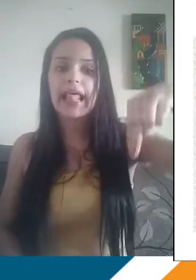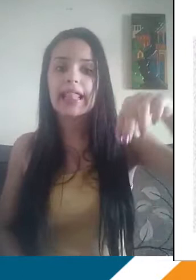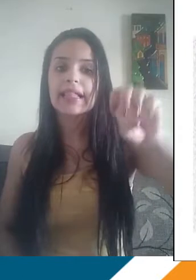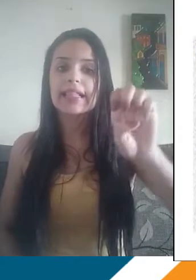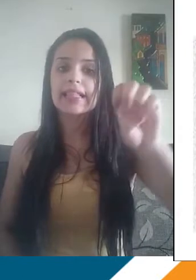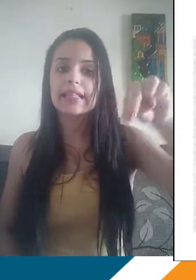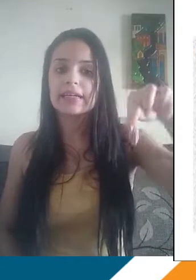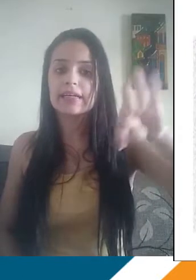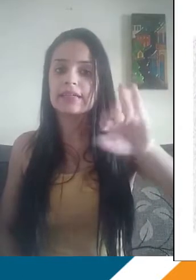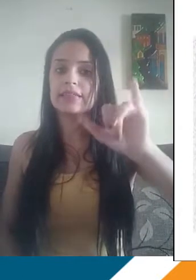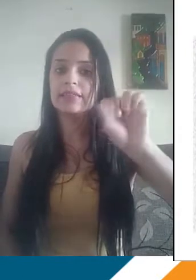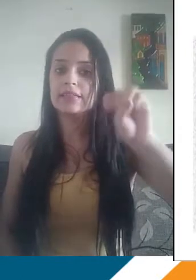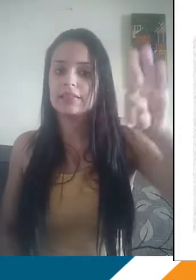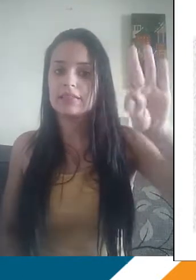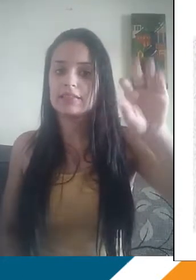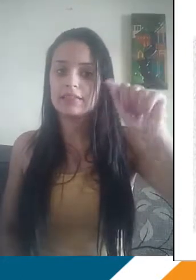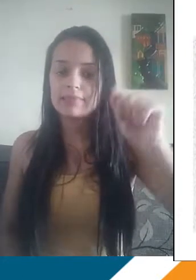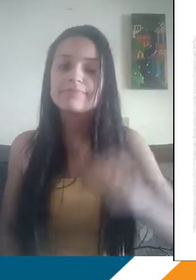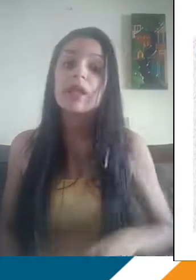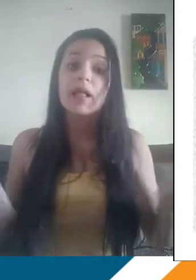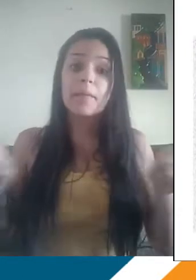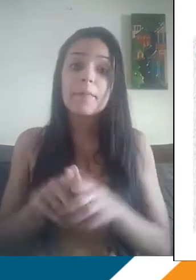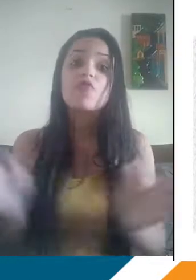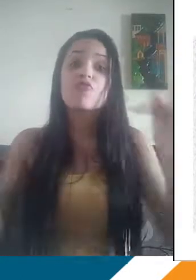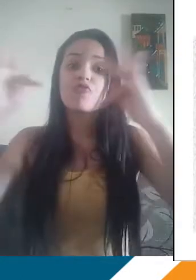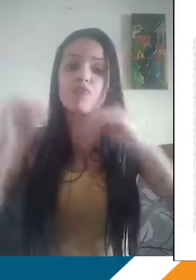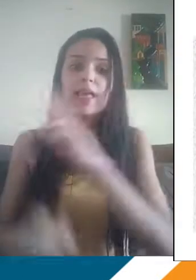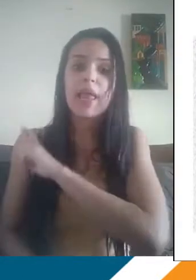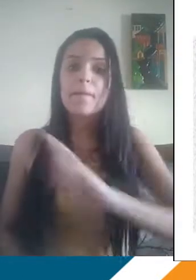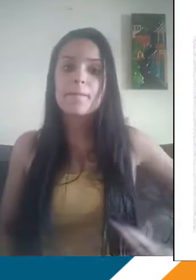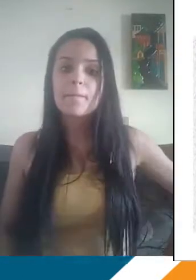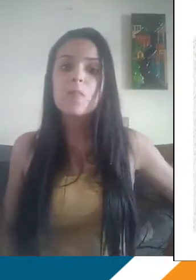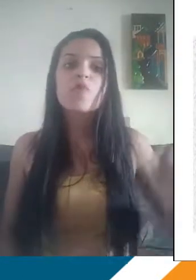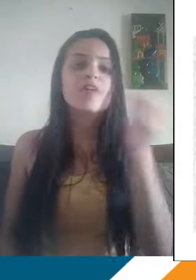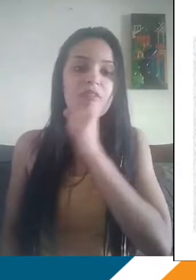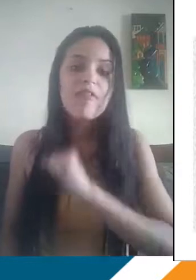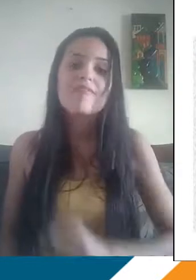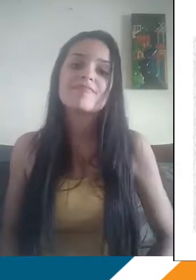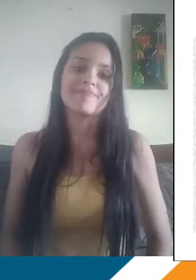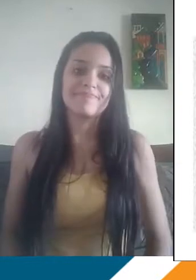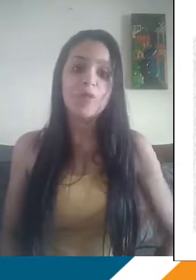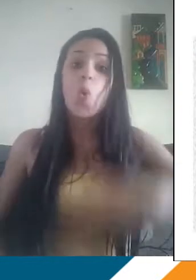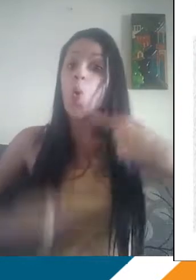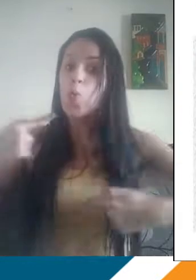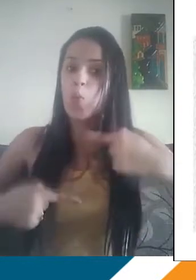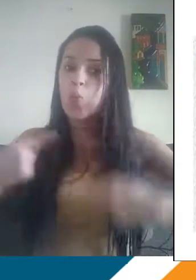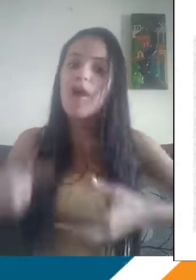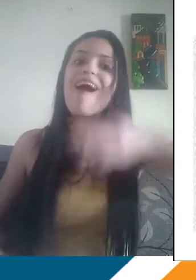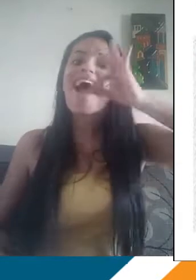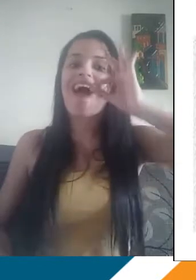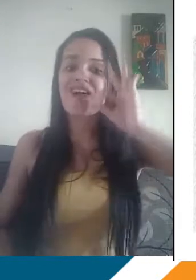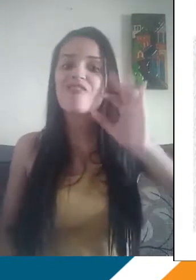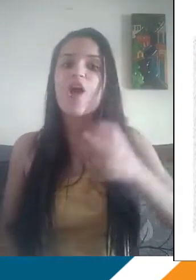além, é claro, de citar o fim da República Velha e lá daquela política do café com leite, onde Minas e São Paulo